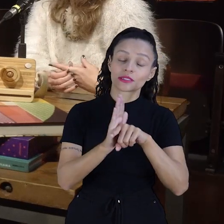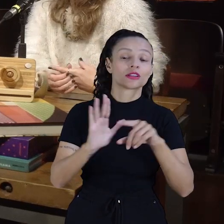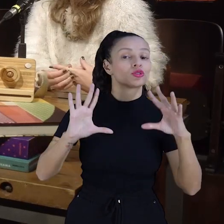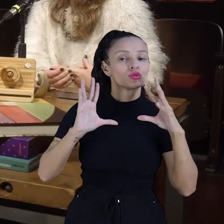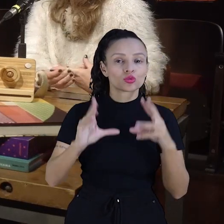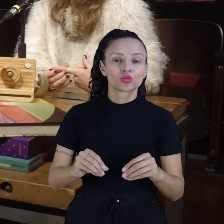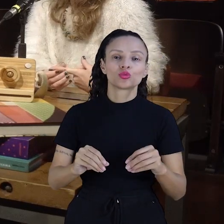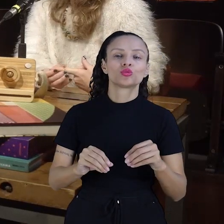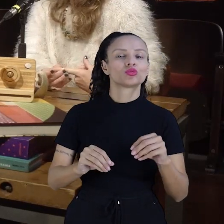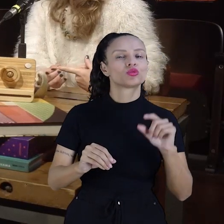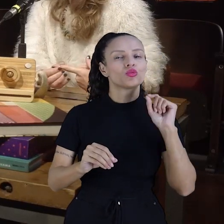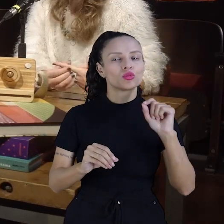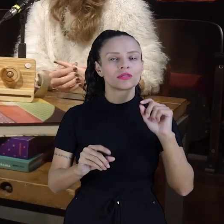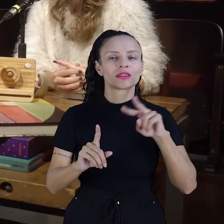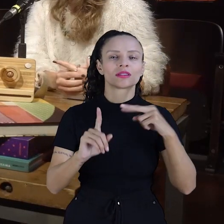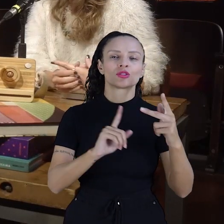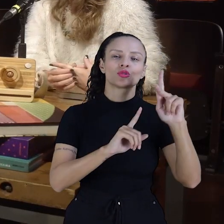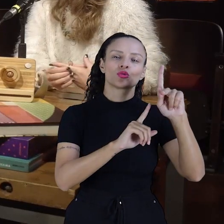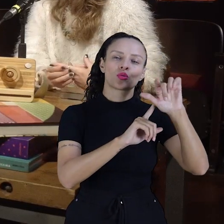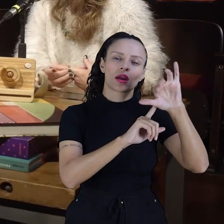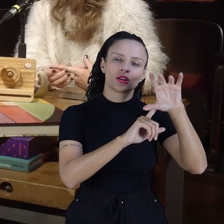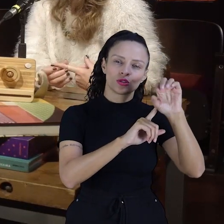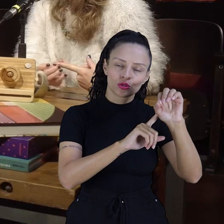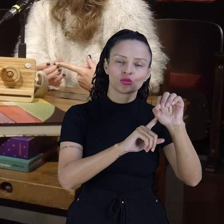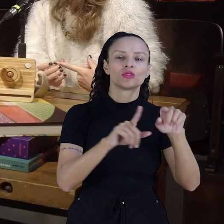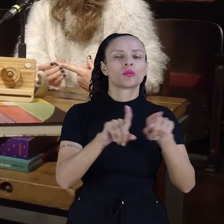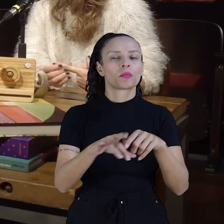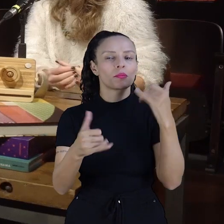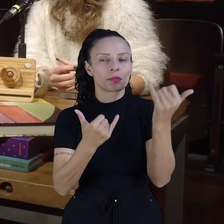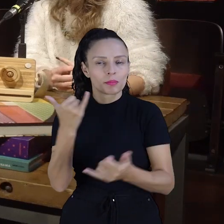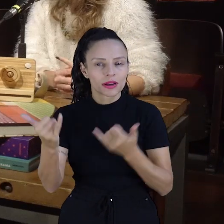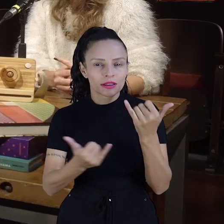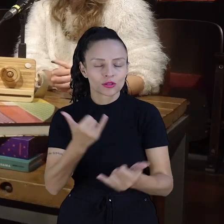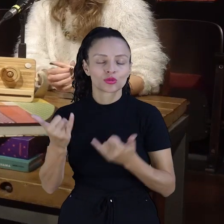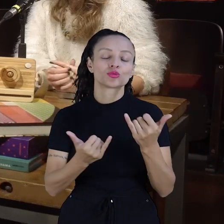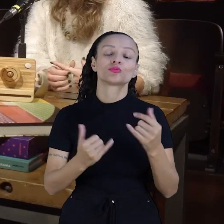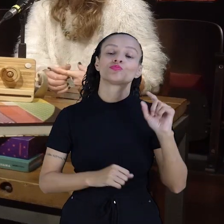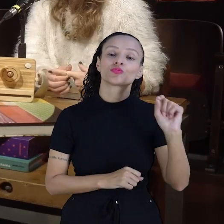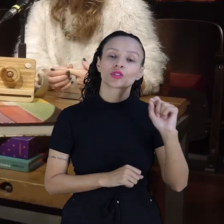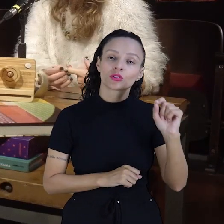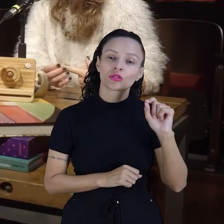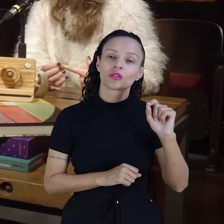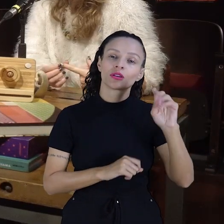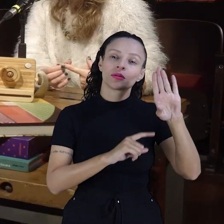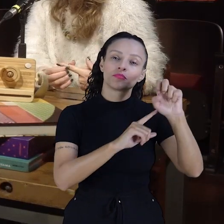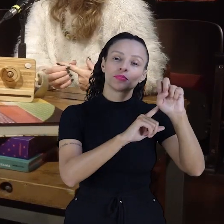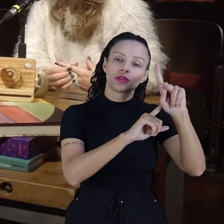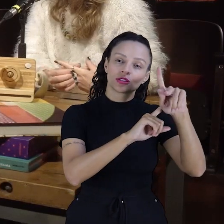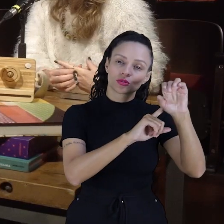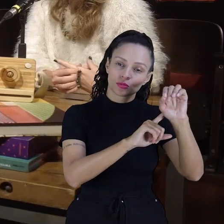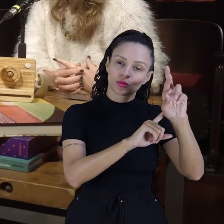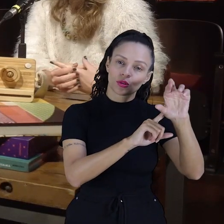pesquisar todo o viés onírico do Hélio Oiticica, todo o viés brincante do Bispo